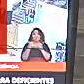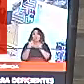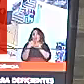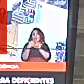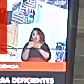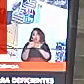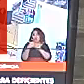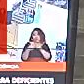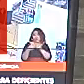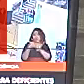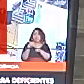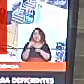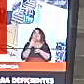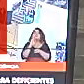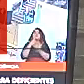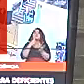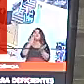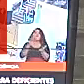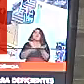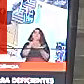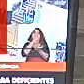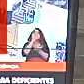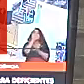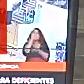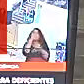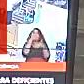com deficiência. Muito obrigada.